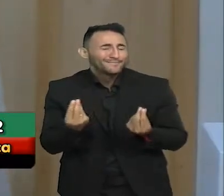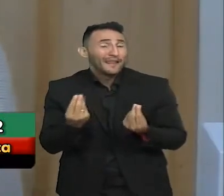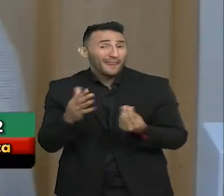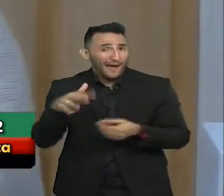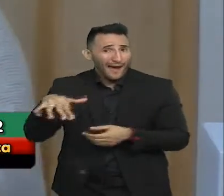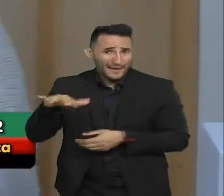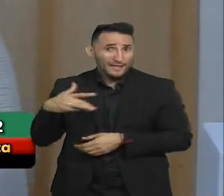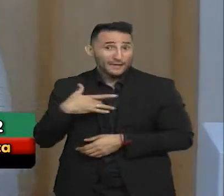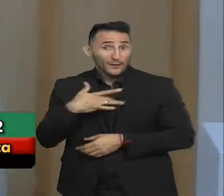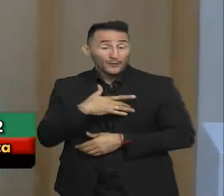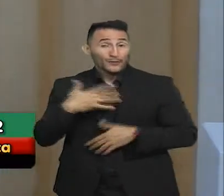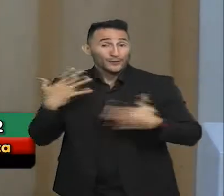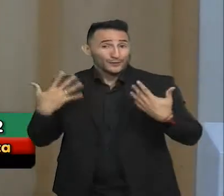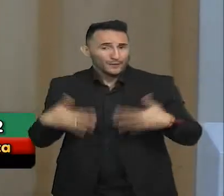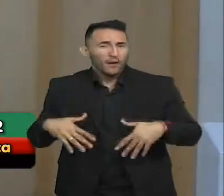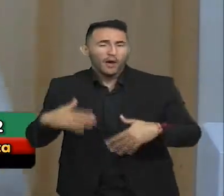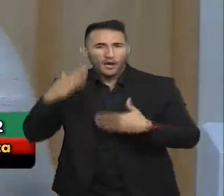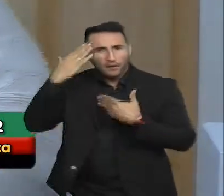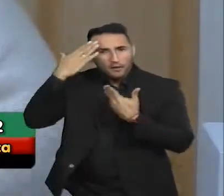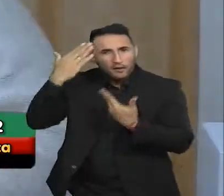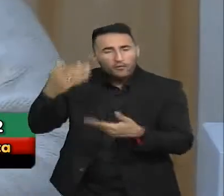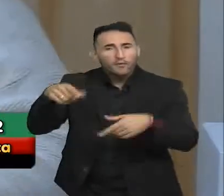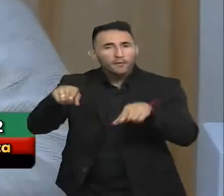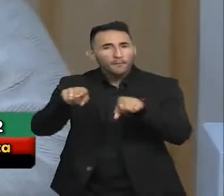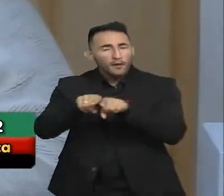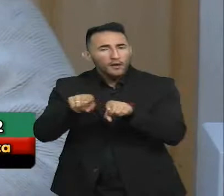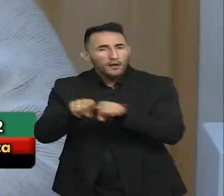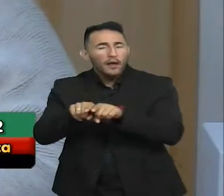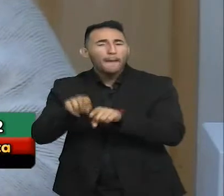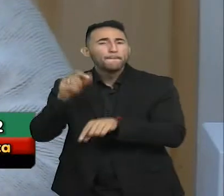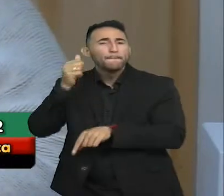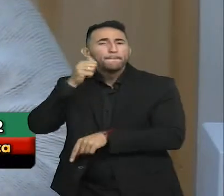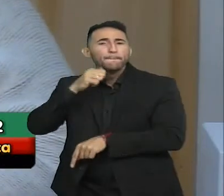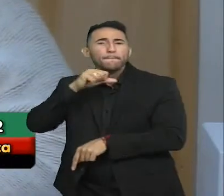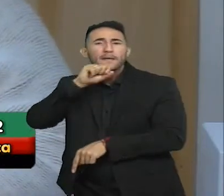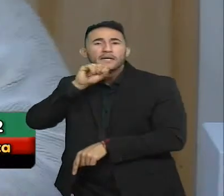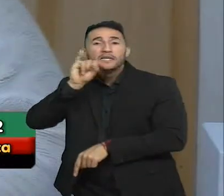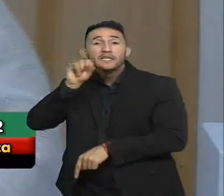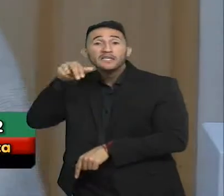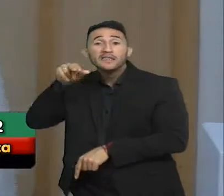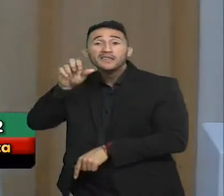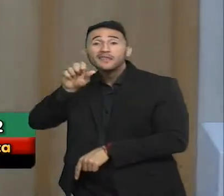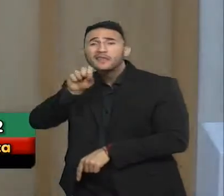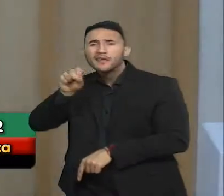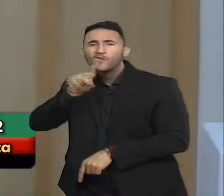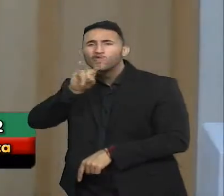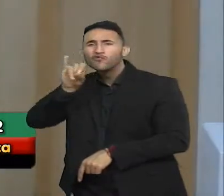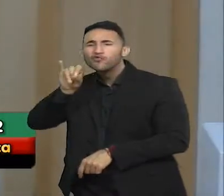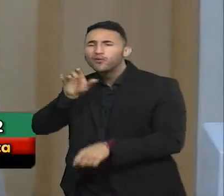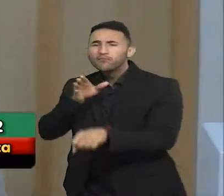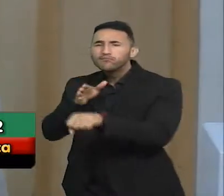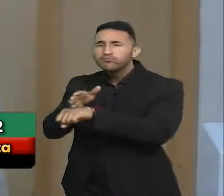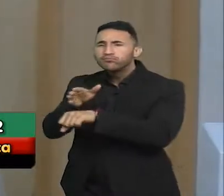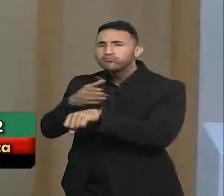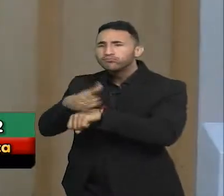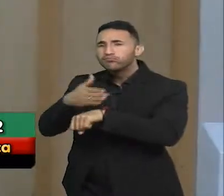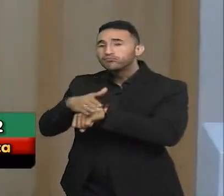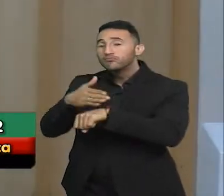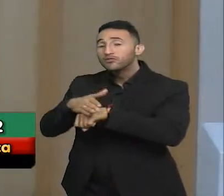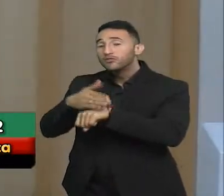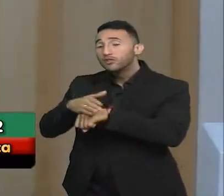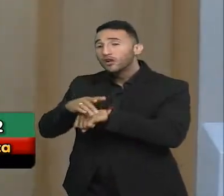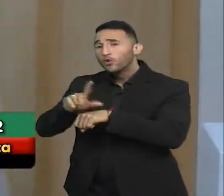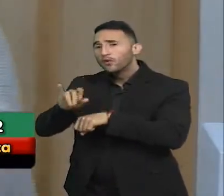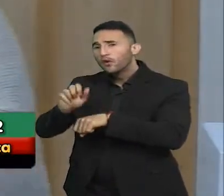saúde, né, agradeço muito a contribuição da mãe Inês no dia na nossa formação, mãe Luciana Cobo trazendo